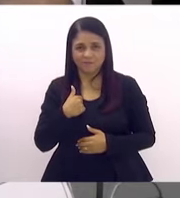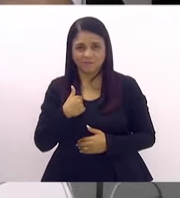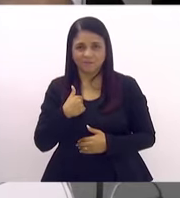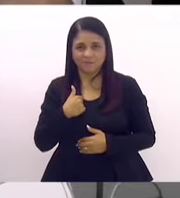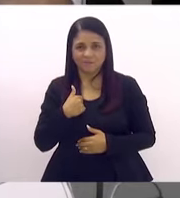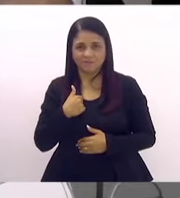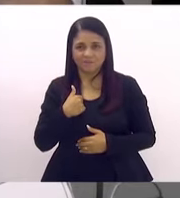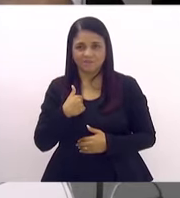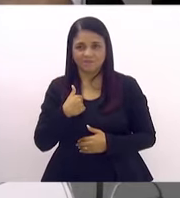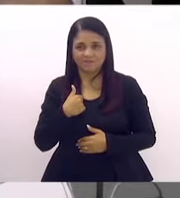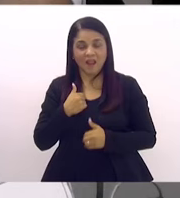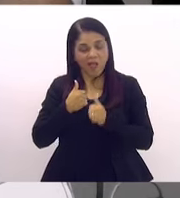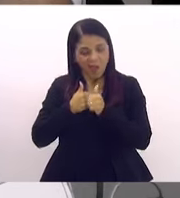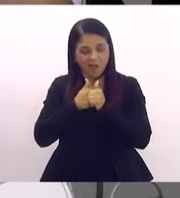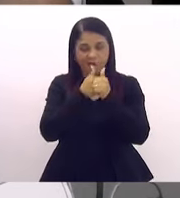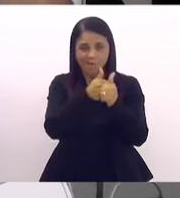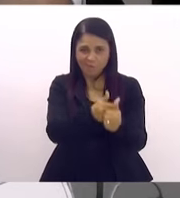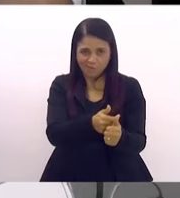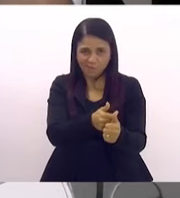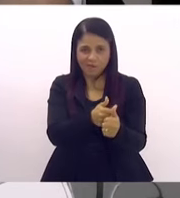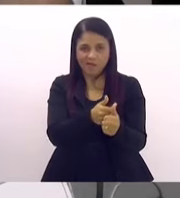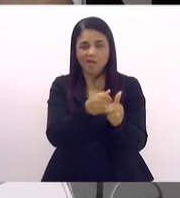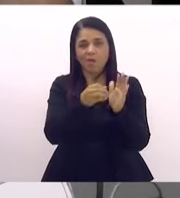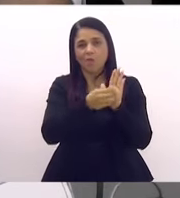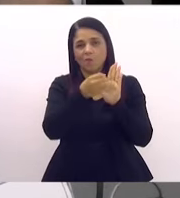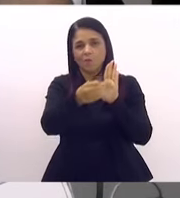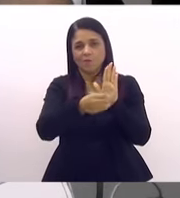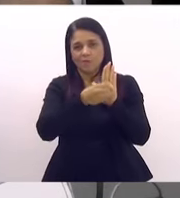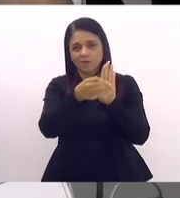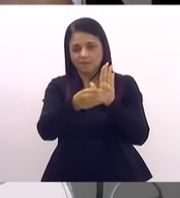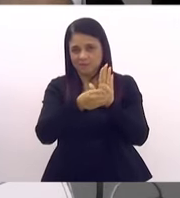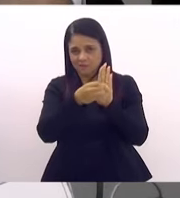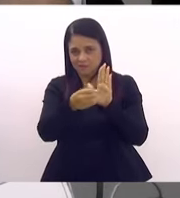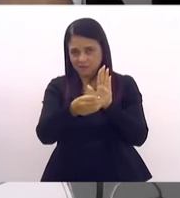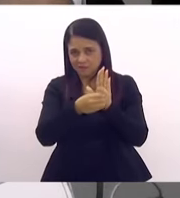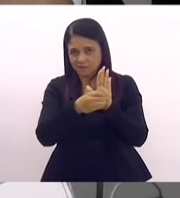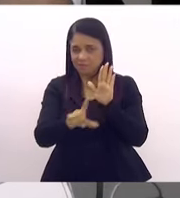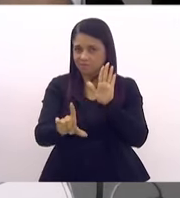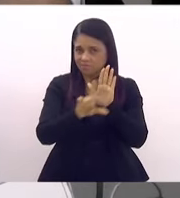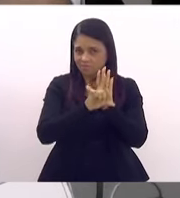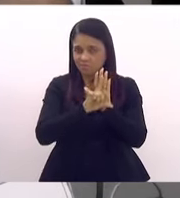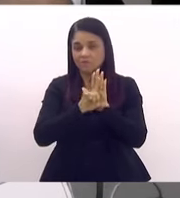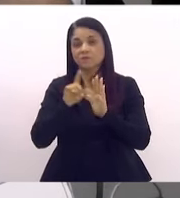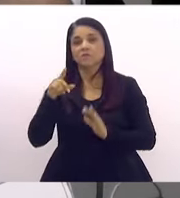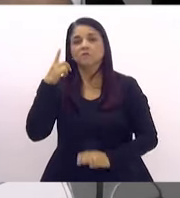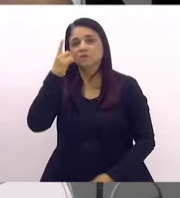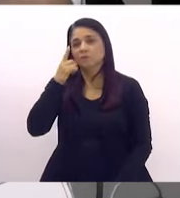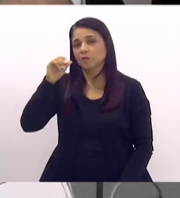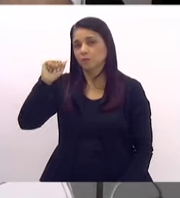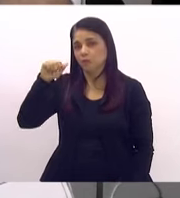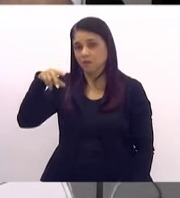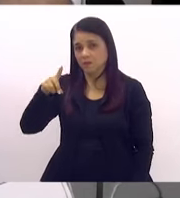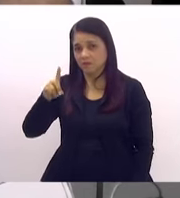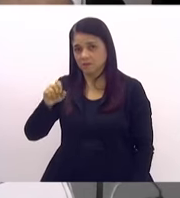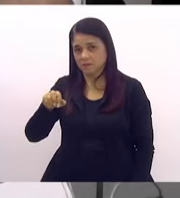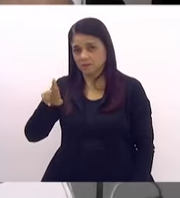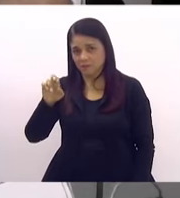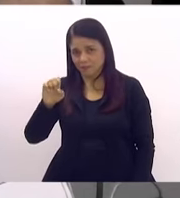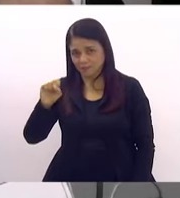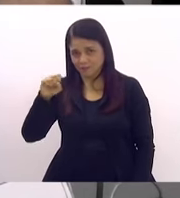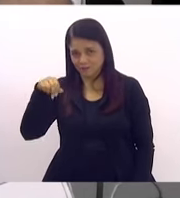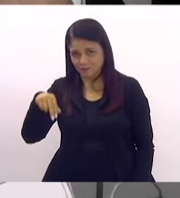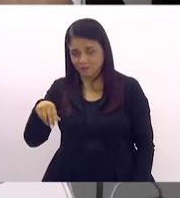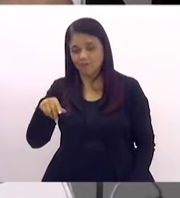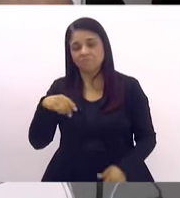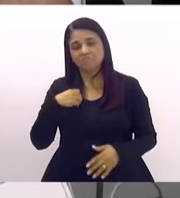o condão de acompanhar o parecer inicial da legalidade, pelo fato de ser o Anderson Moraes, mas é bem razoável que,